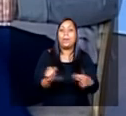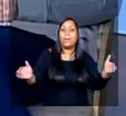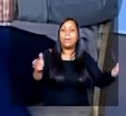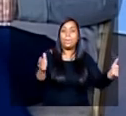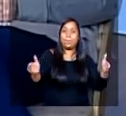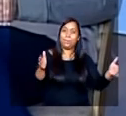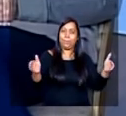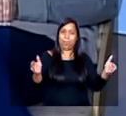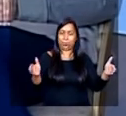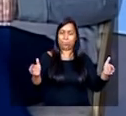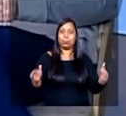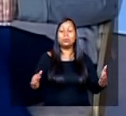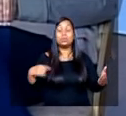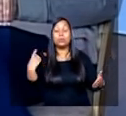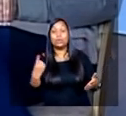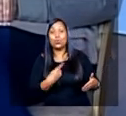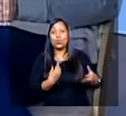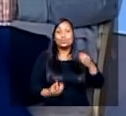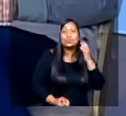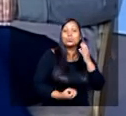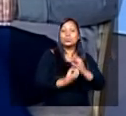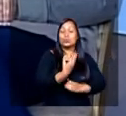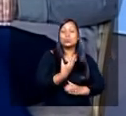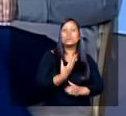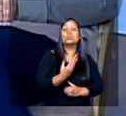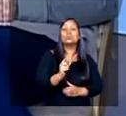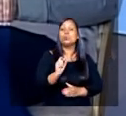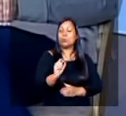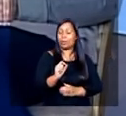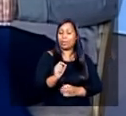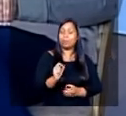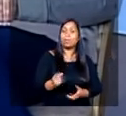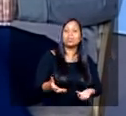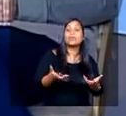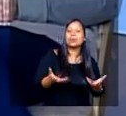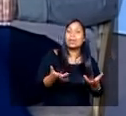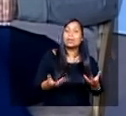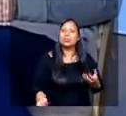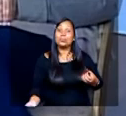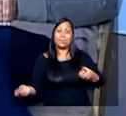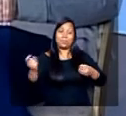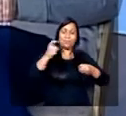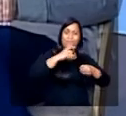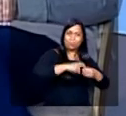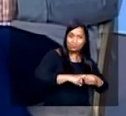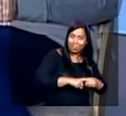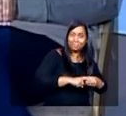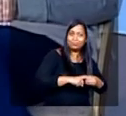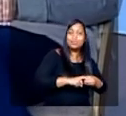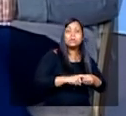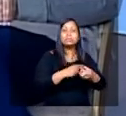deixa cristalizar. A gente surgiu querendo, retomando a clínica de